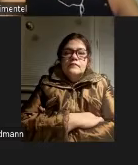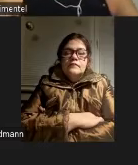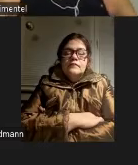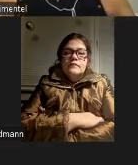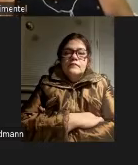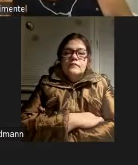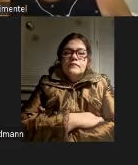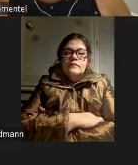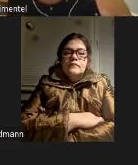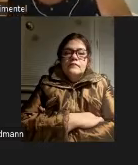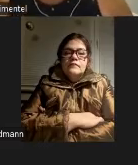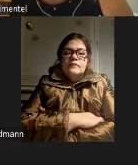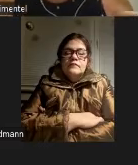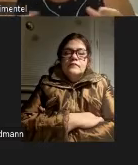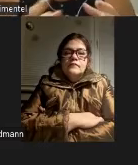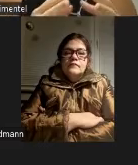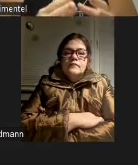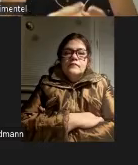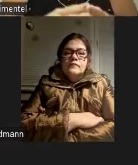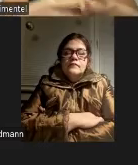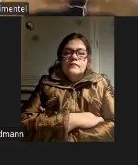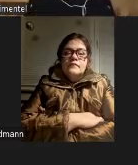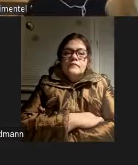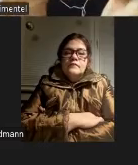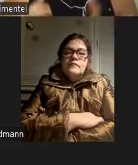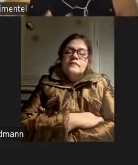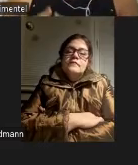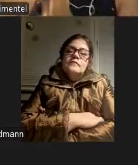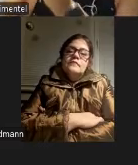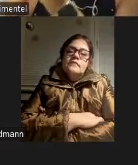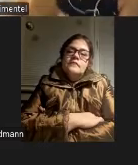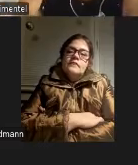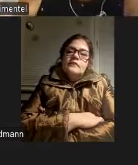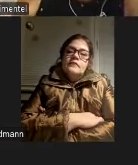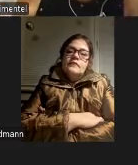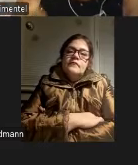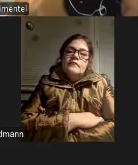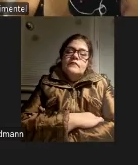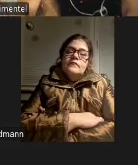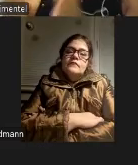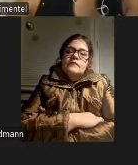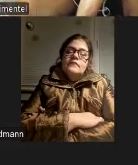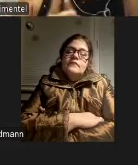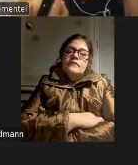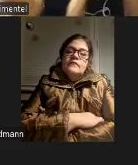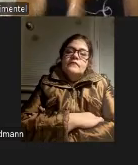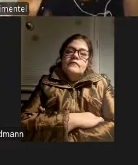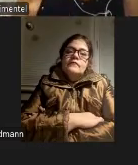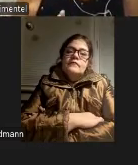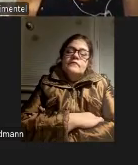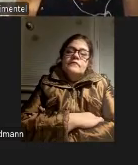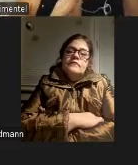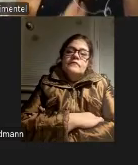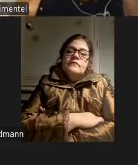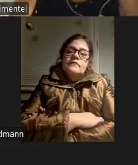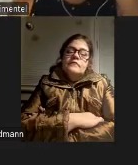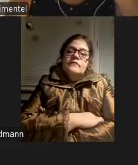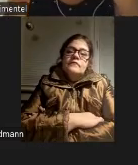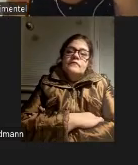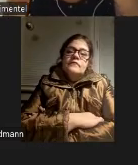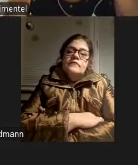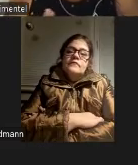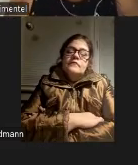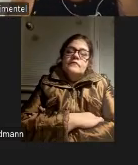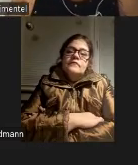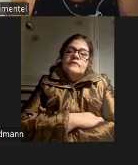começaram a trabalhar muito mais intensamente, chegava em casa morto, de cansado, tinha energia, apagava a luz,